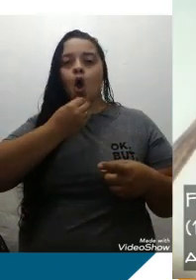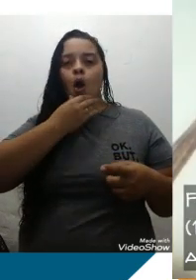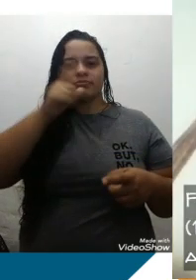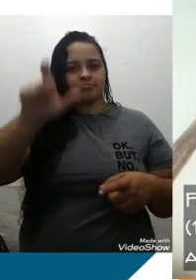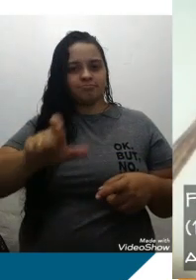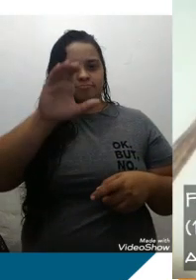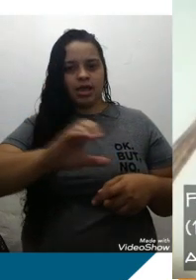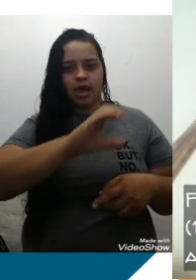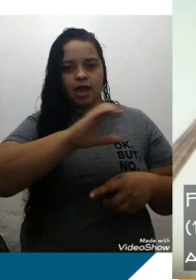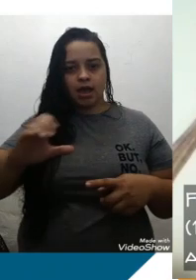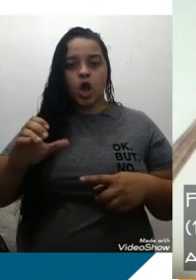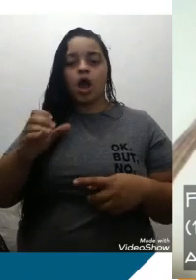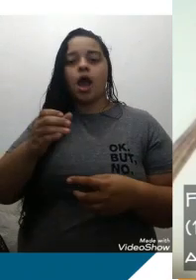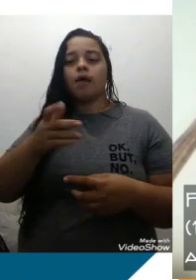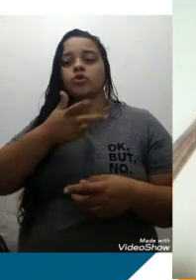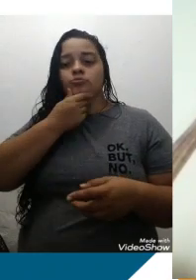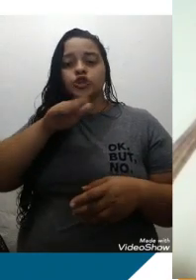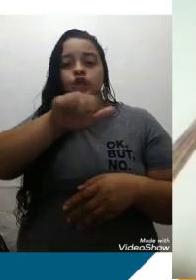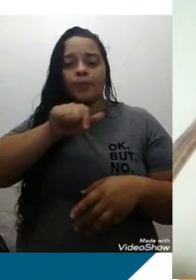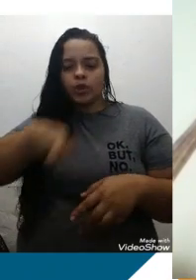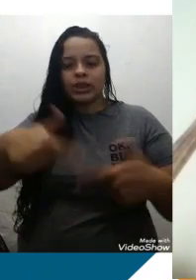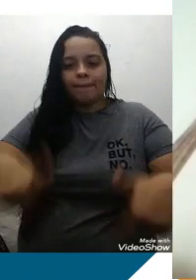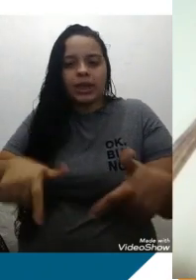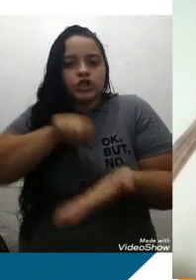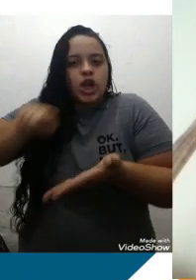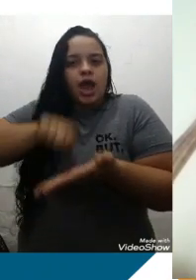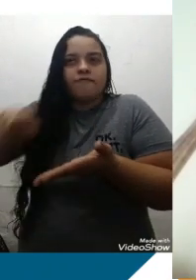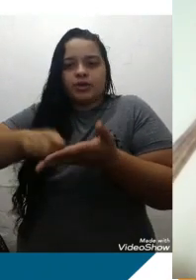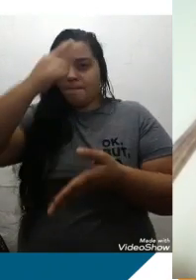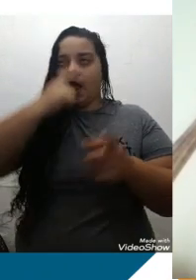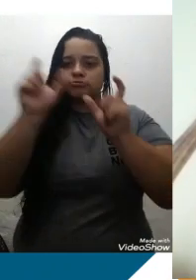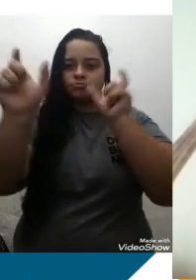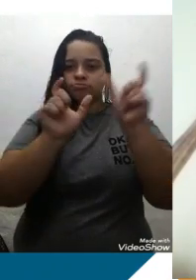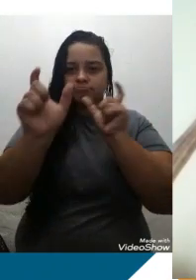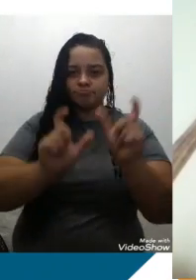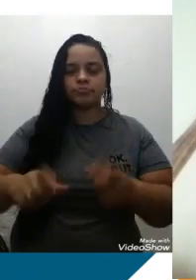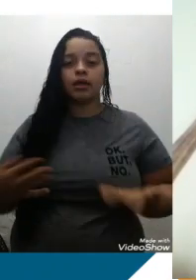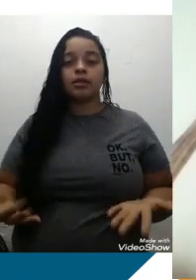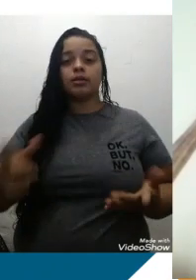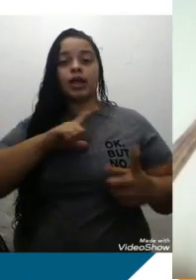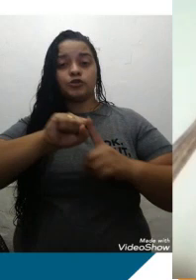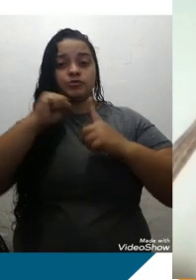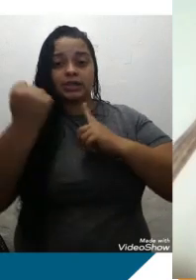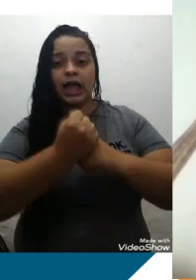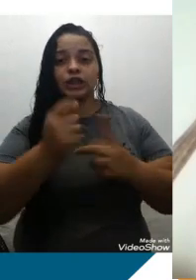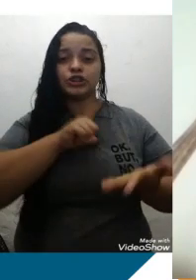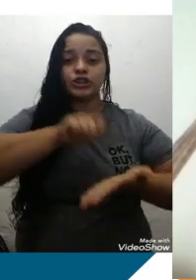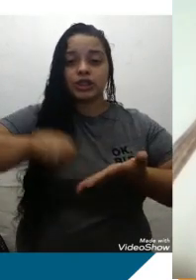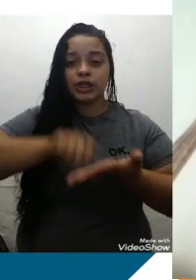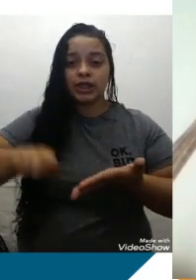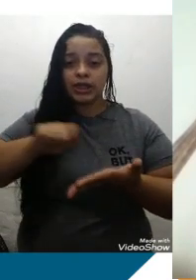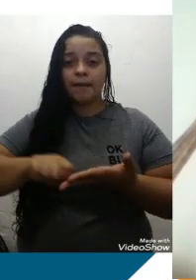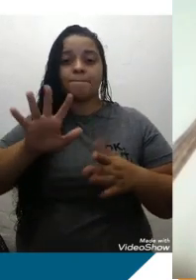católico, chamado Bernardino de Sahagún. Então a gente tem a seguinte situação. Algumas sociedades que tinham escrita, mas não